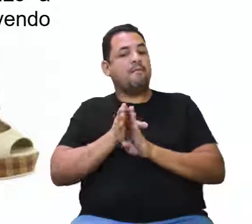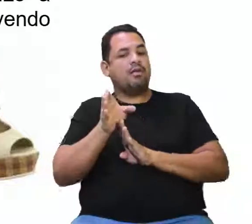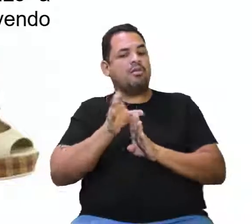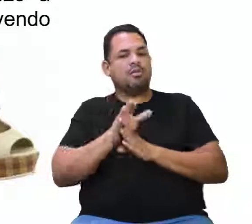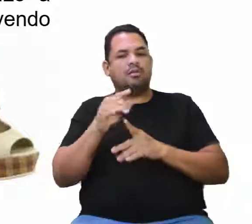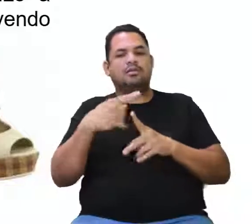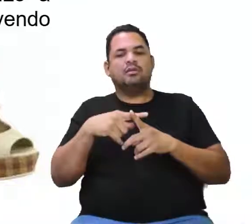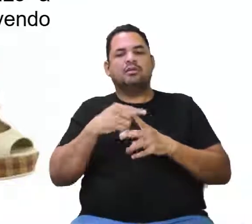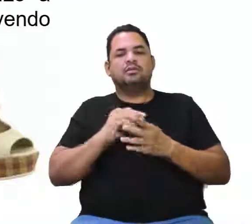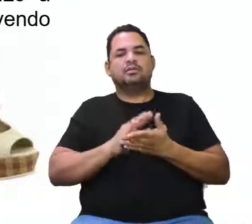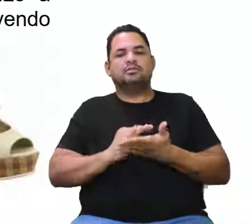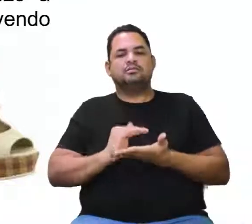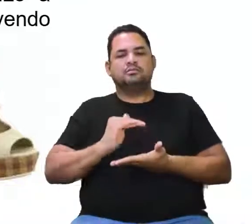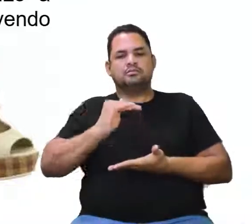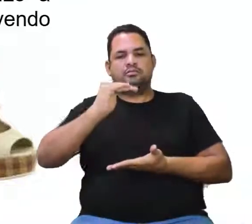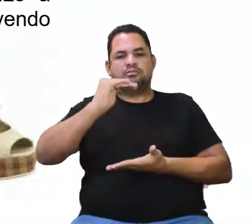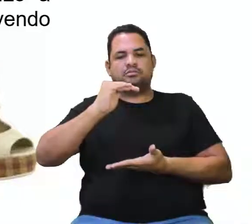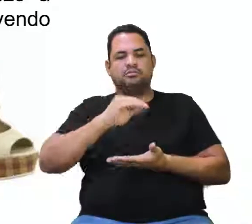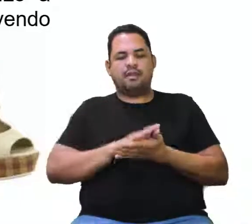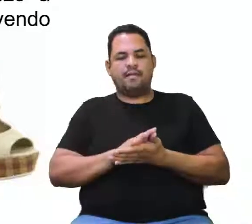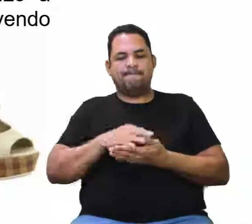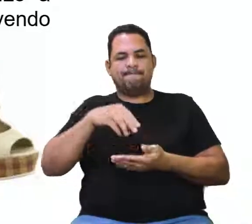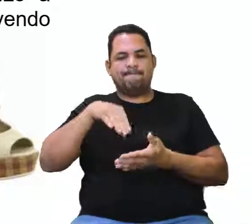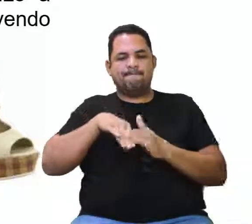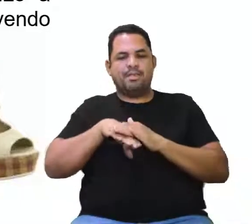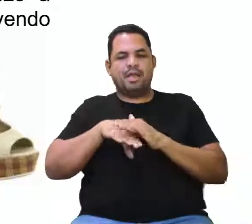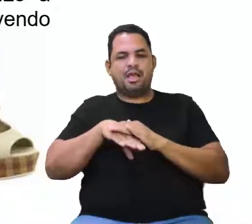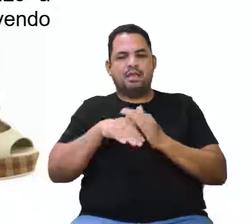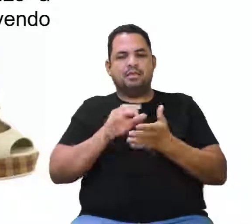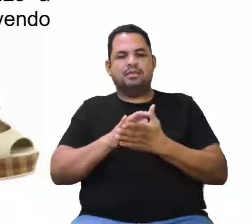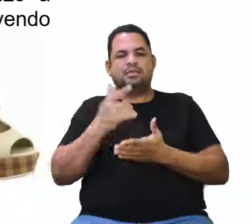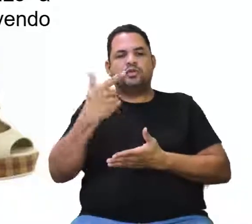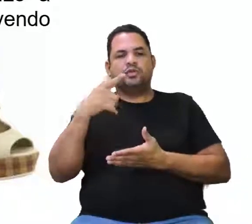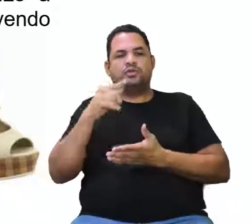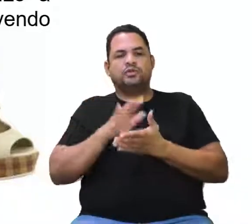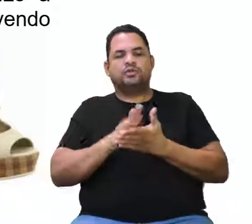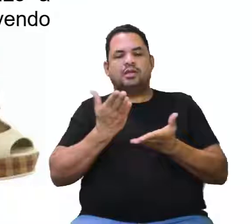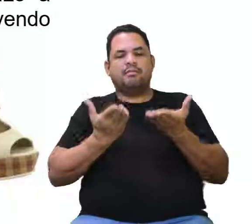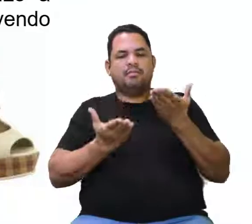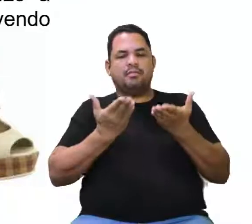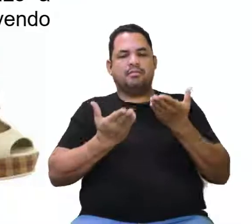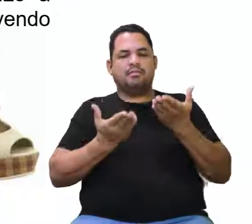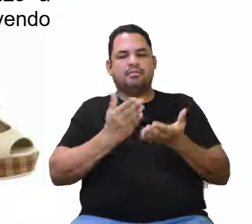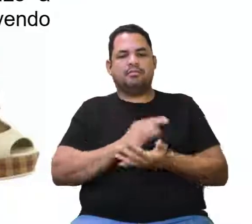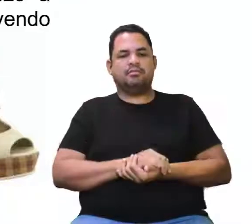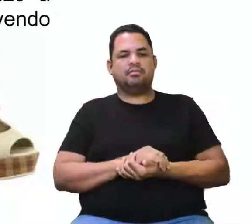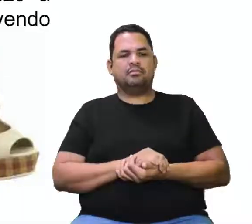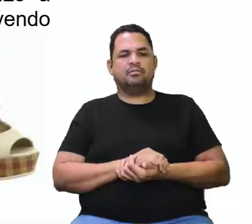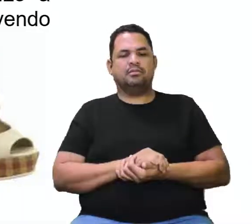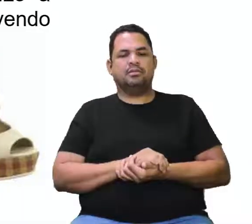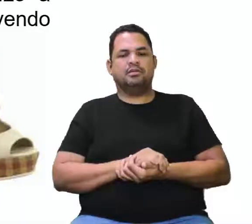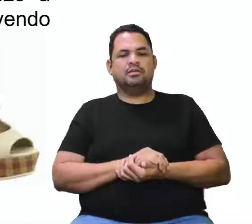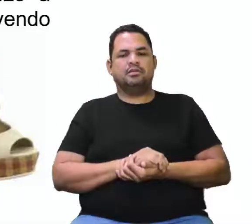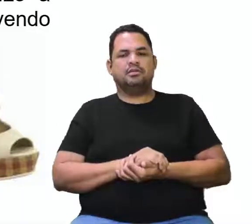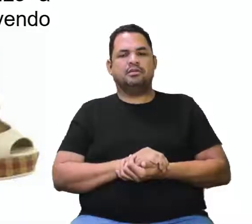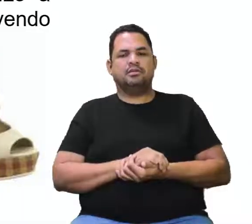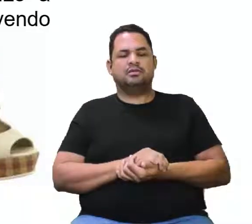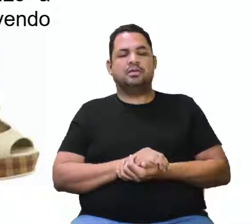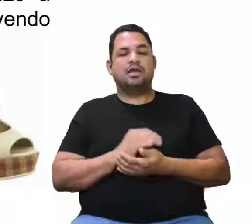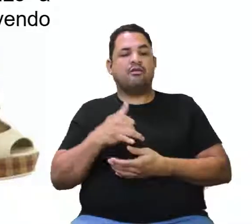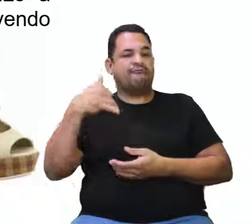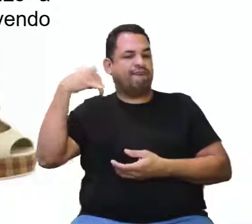vão elevar, né, a parte anterior do pé e não vai haver sobrecarga no peso. Então, eu